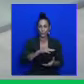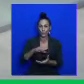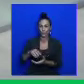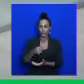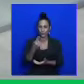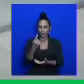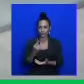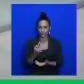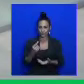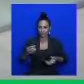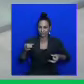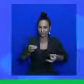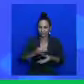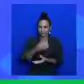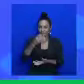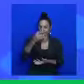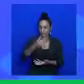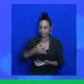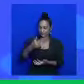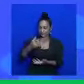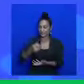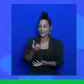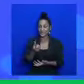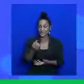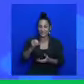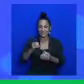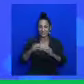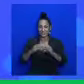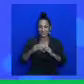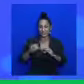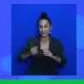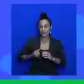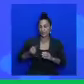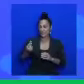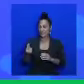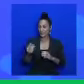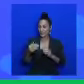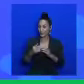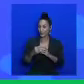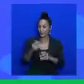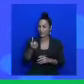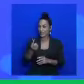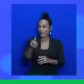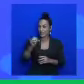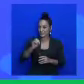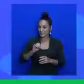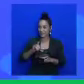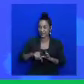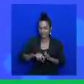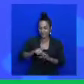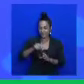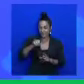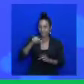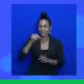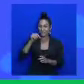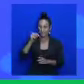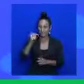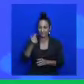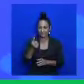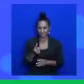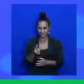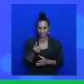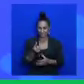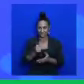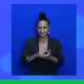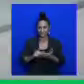está preparado aqui, o suporte está carregado com 60 bolas numeradas de 0 a 60 e deste globo sortearemos os 6